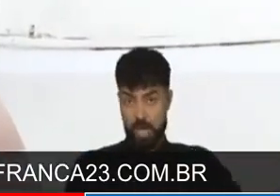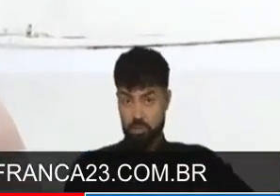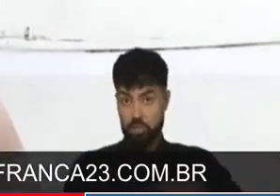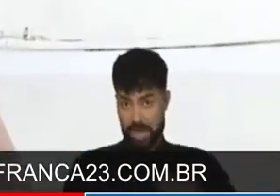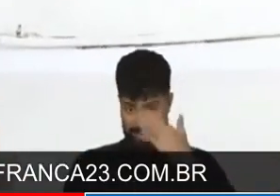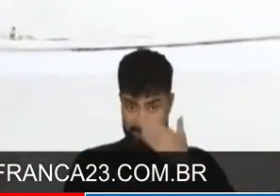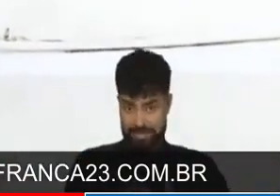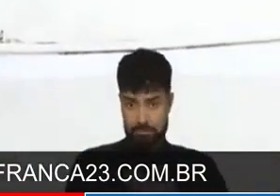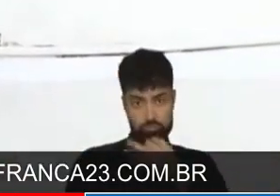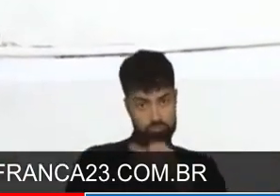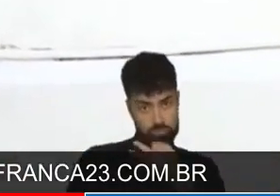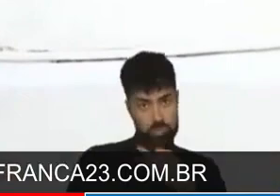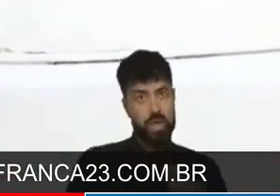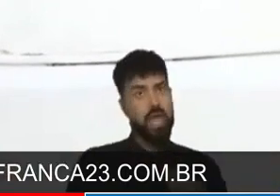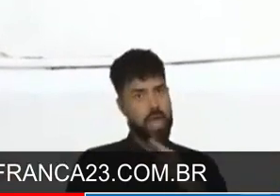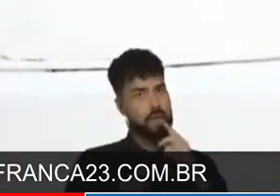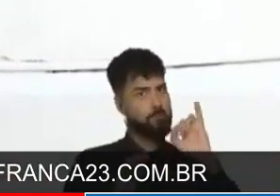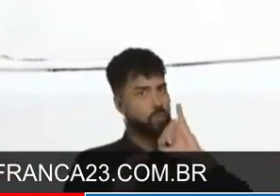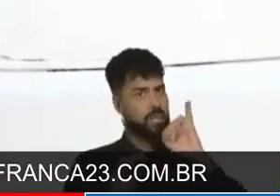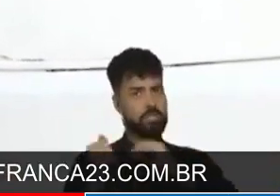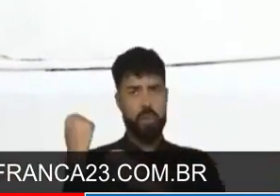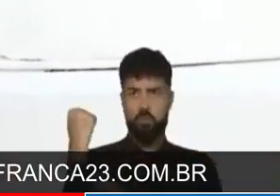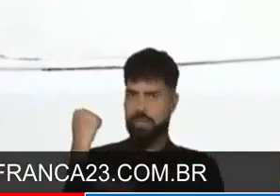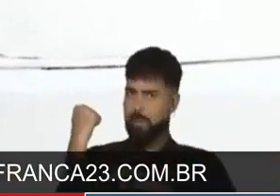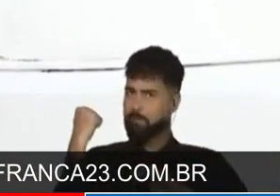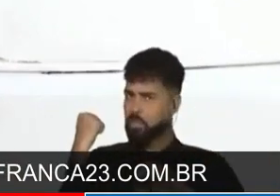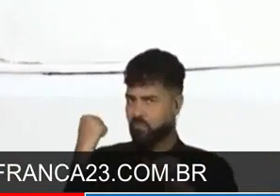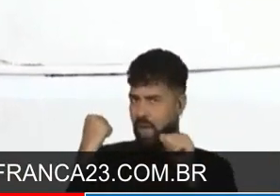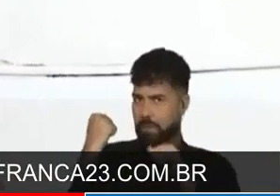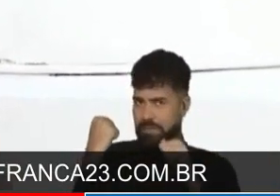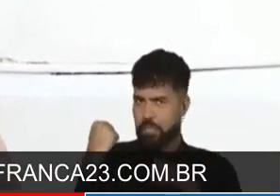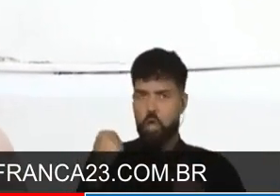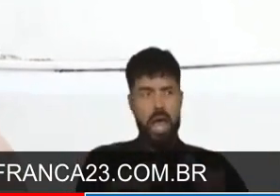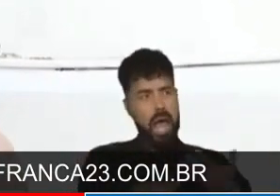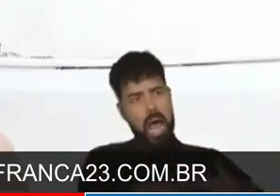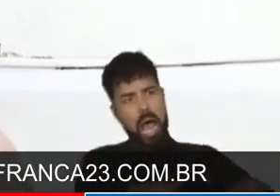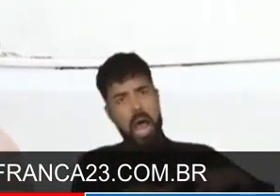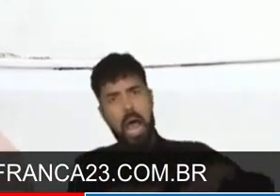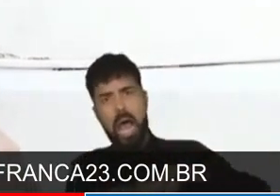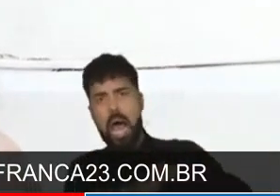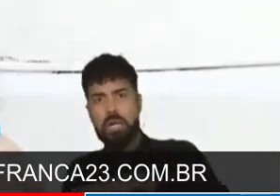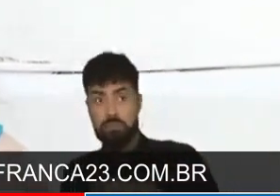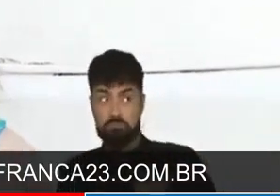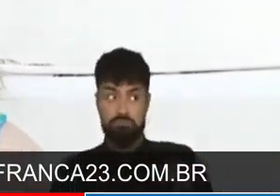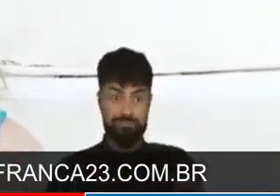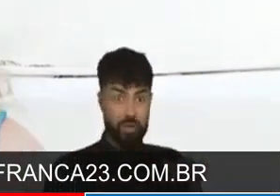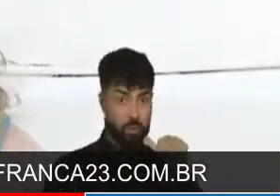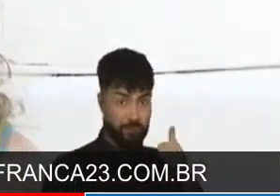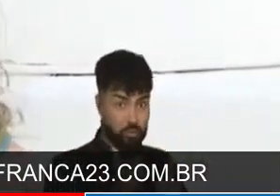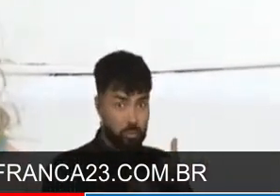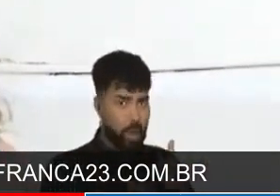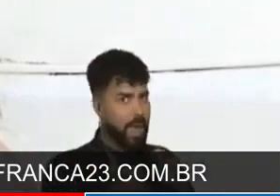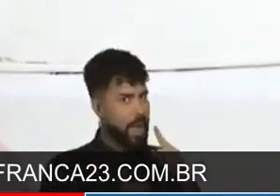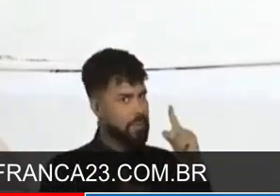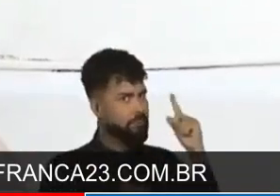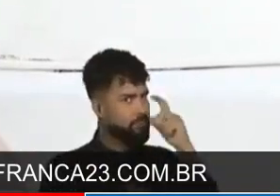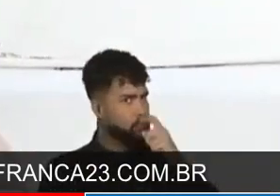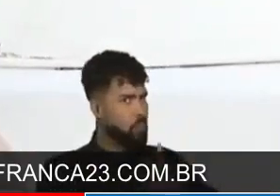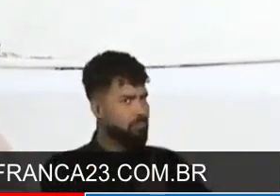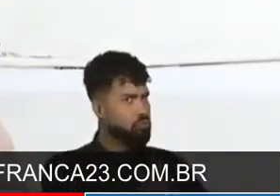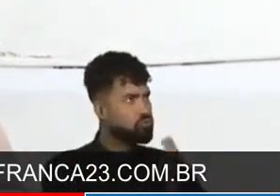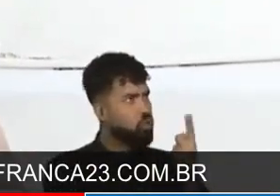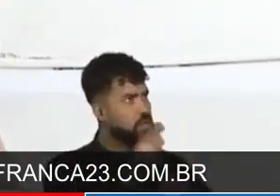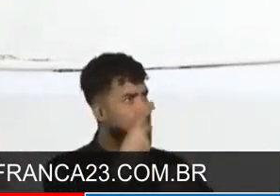é muito importante o empoderamento feminino em todas as áreas. E como foi difícil para essas mulheres chegarem até onde elas